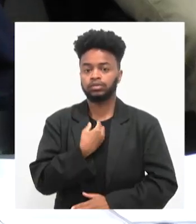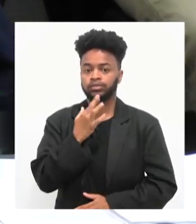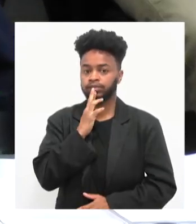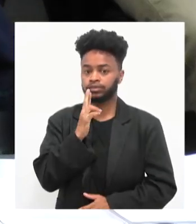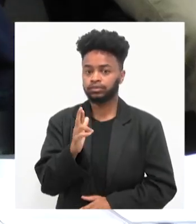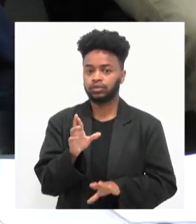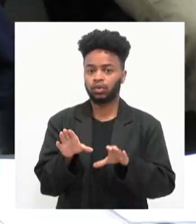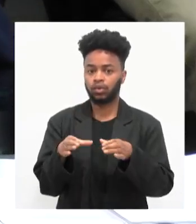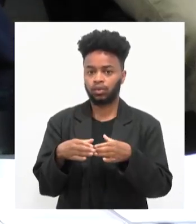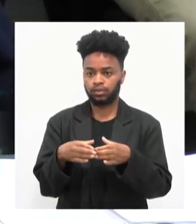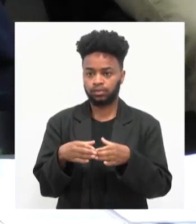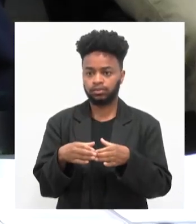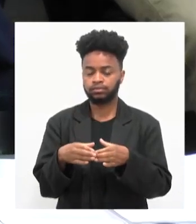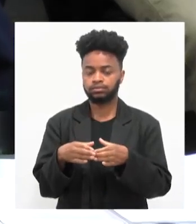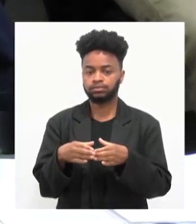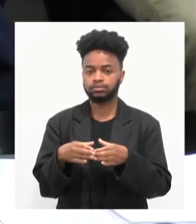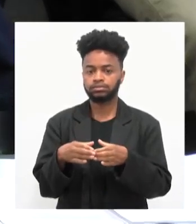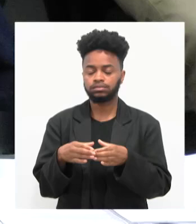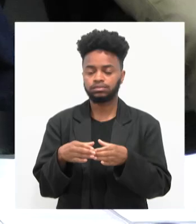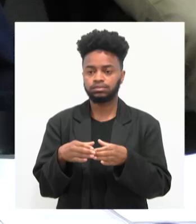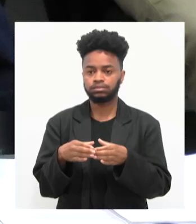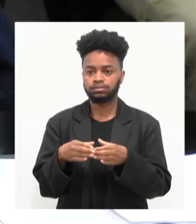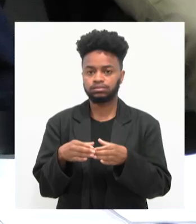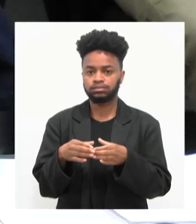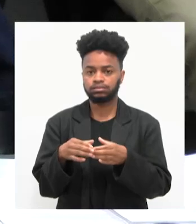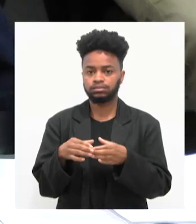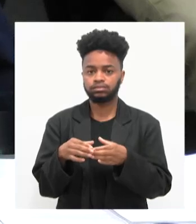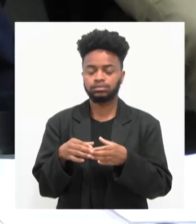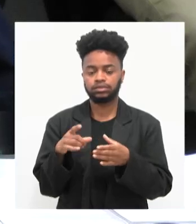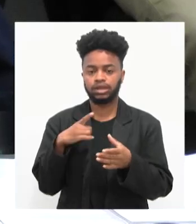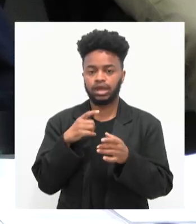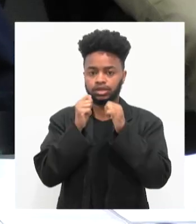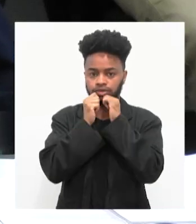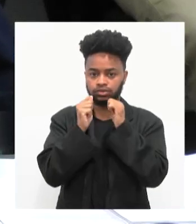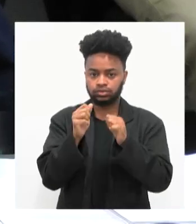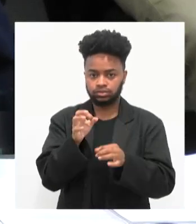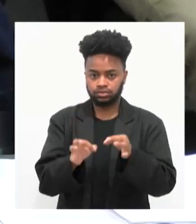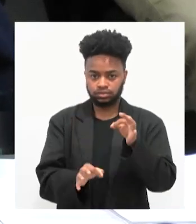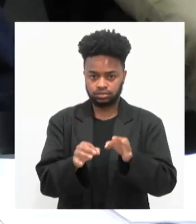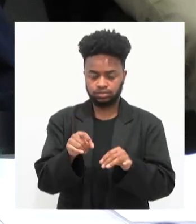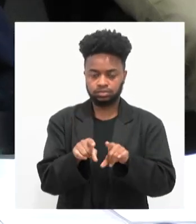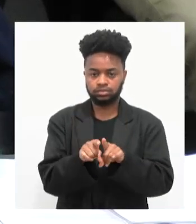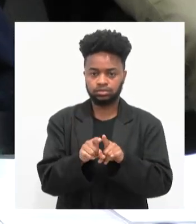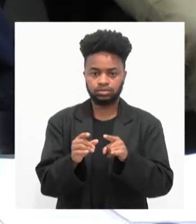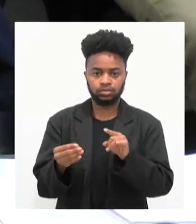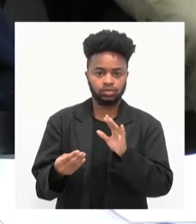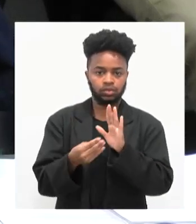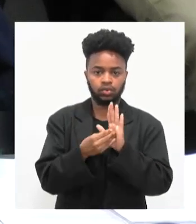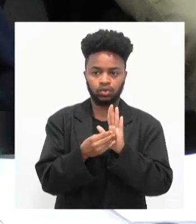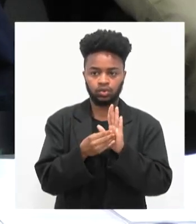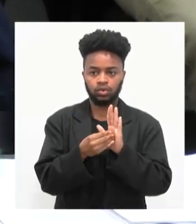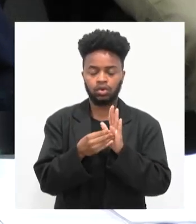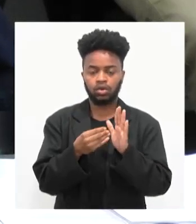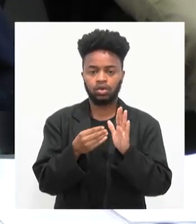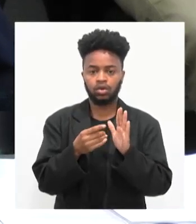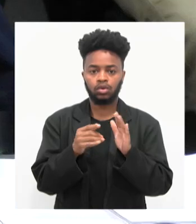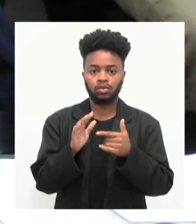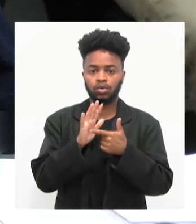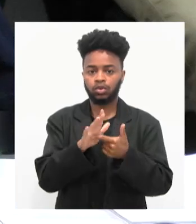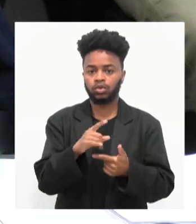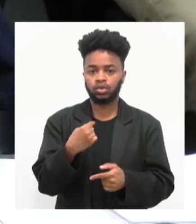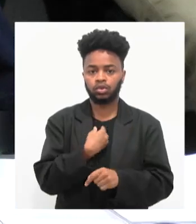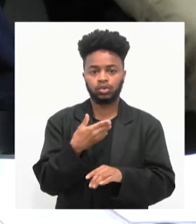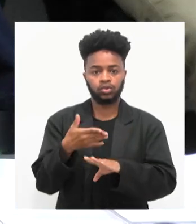comissão através da nossa assessoria jurídica e baseamos o nosso não comparecimento em